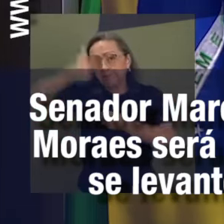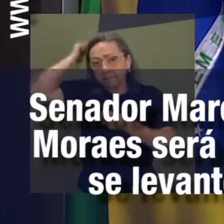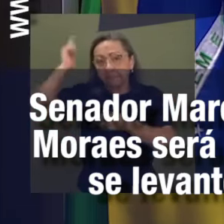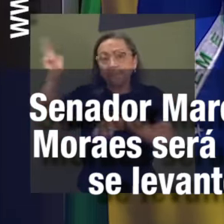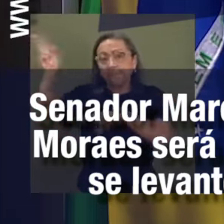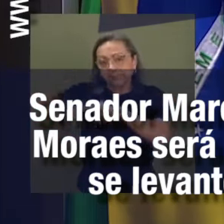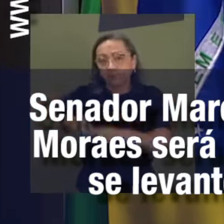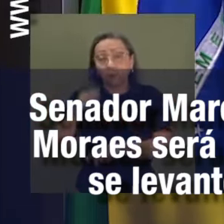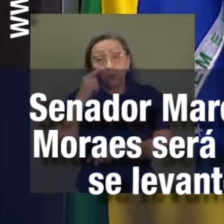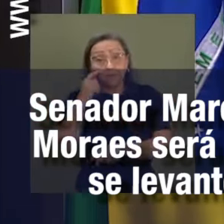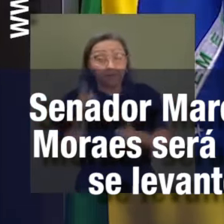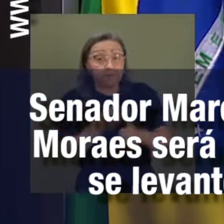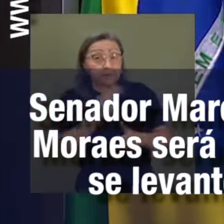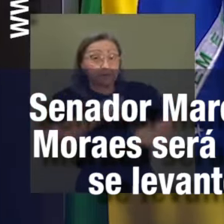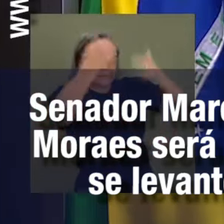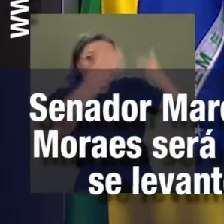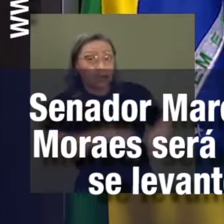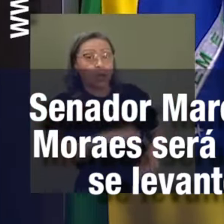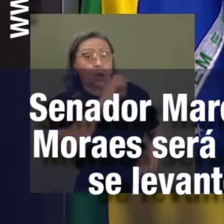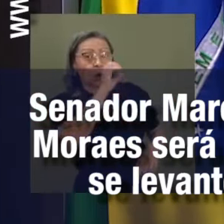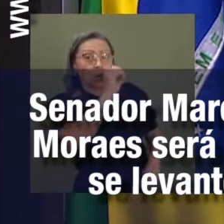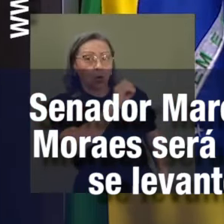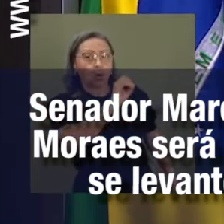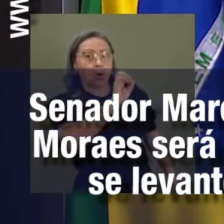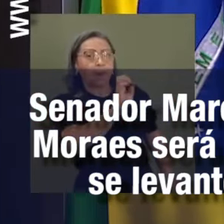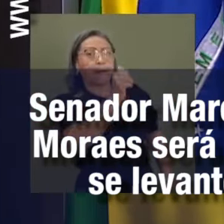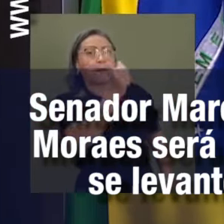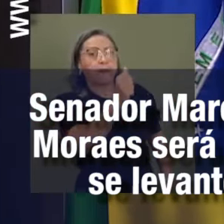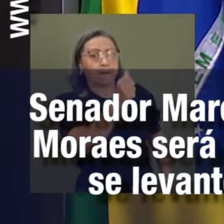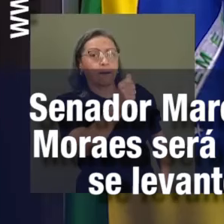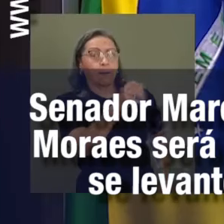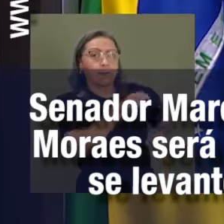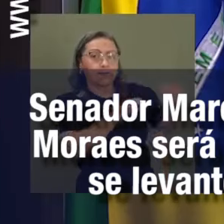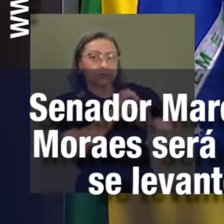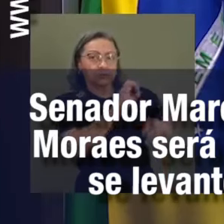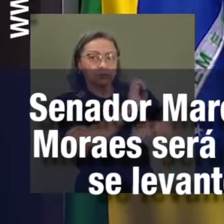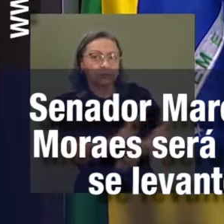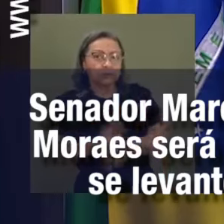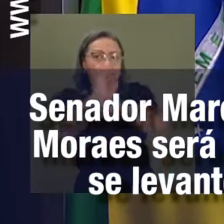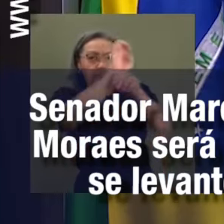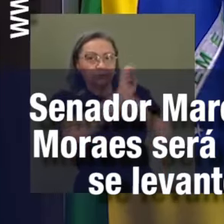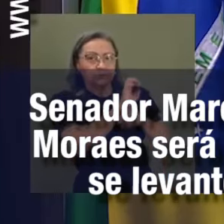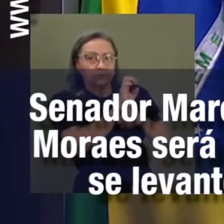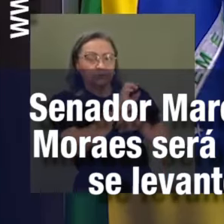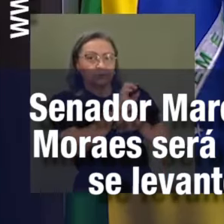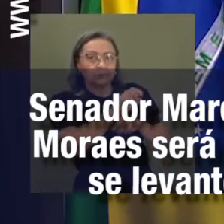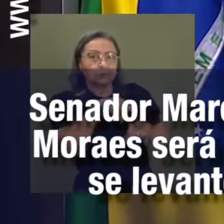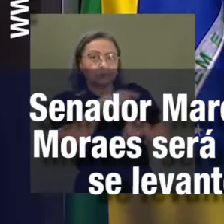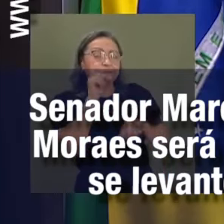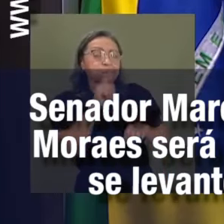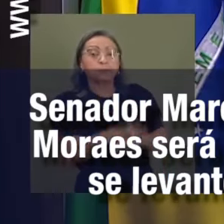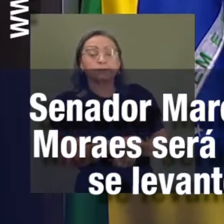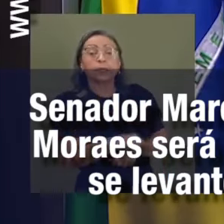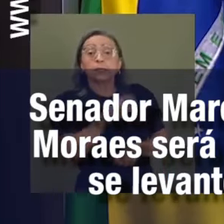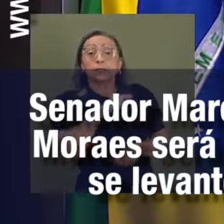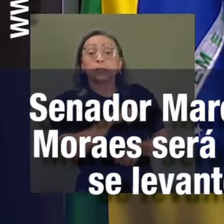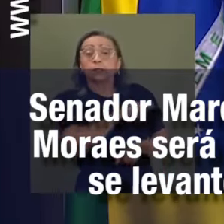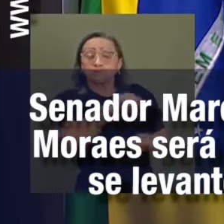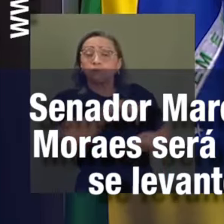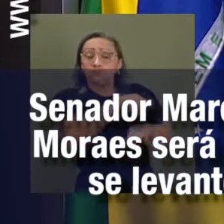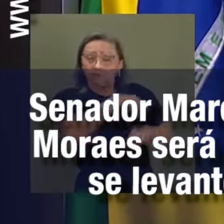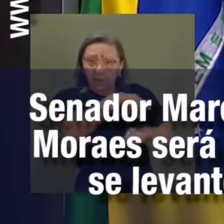países que são signatários. Mas o que a OEA pode fazer de fato é penalizar o país,